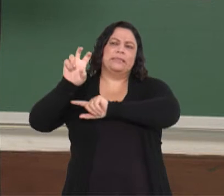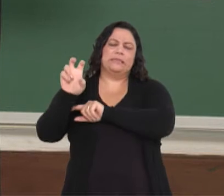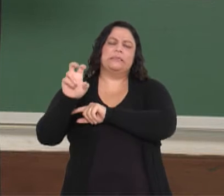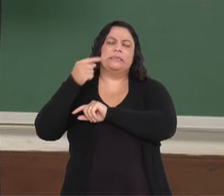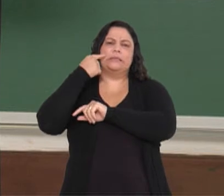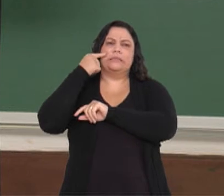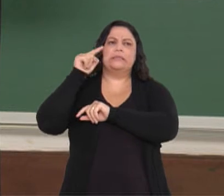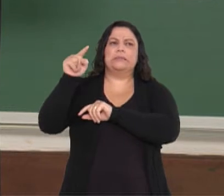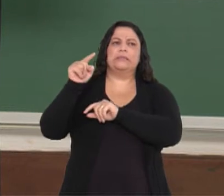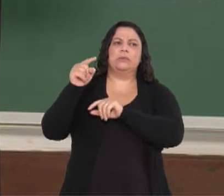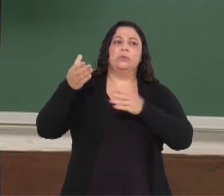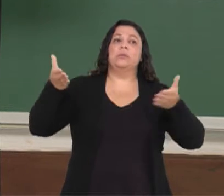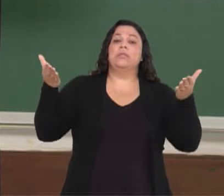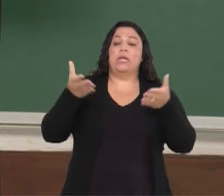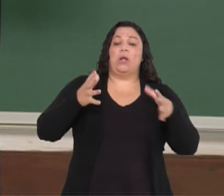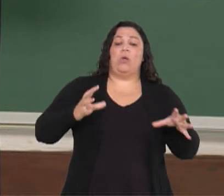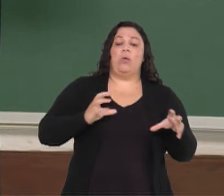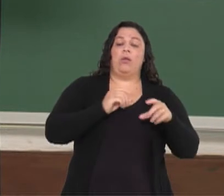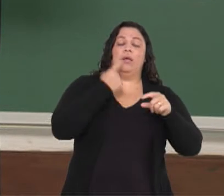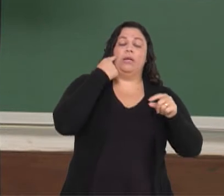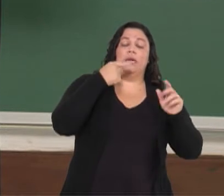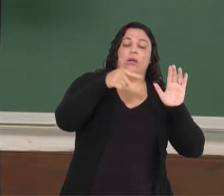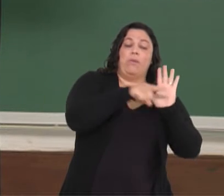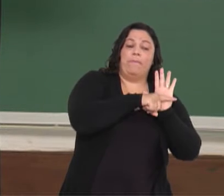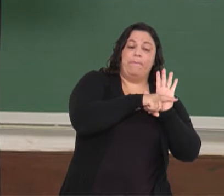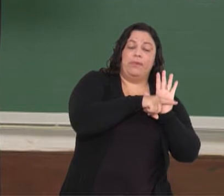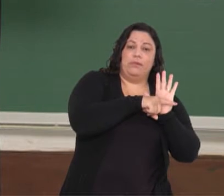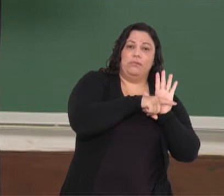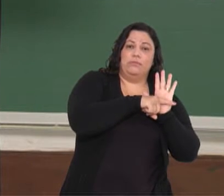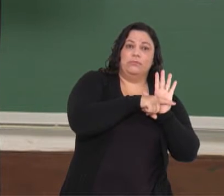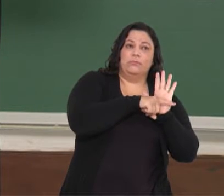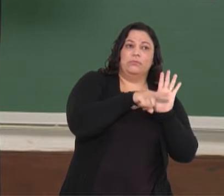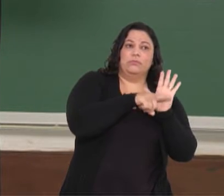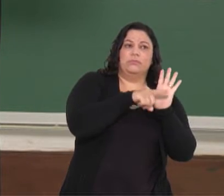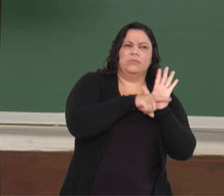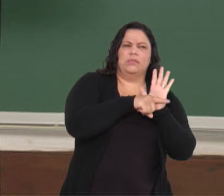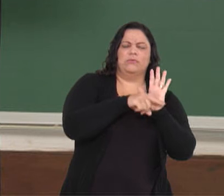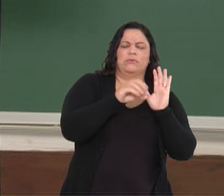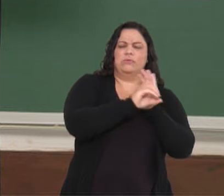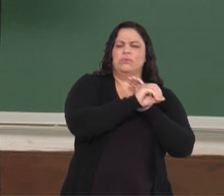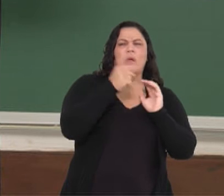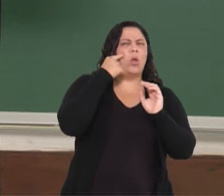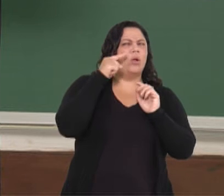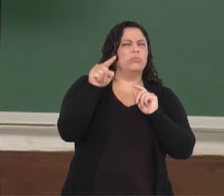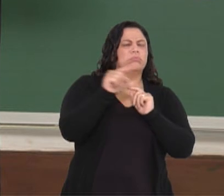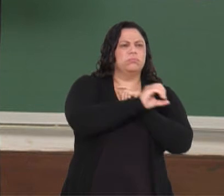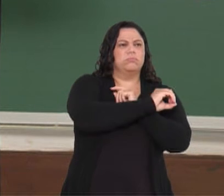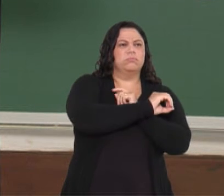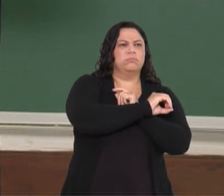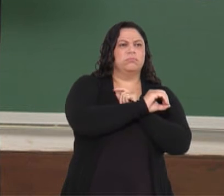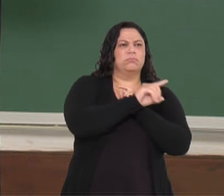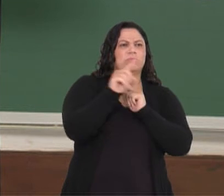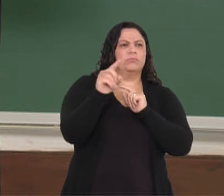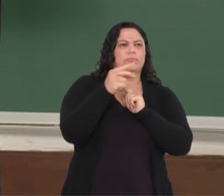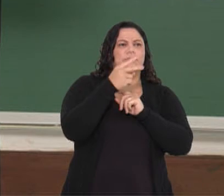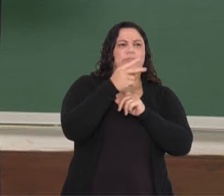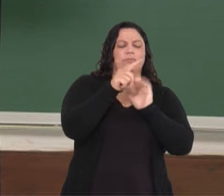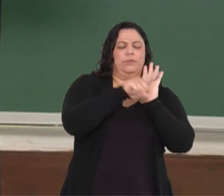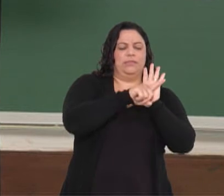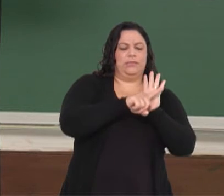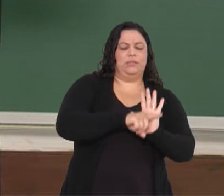eu faço a subtração desses termos. Olha o resto desse polinômio, essa divisão.